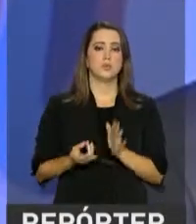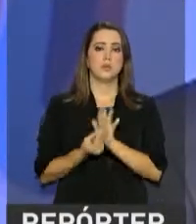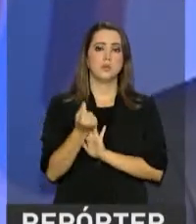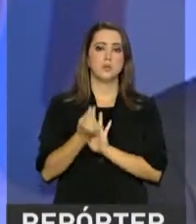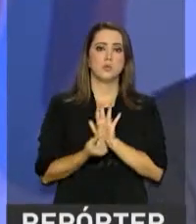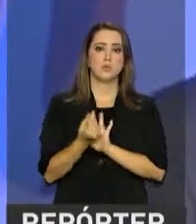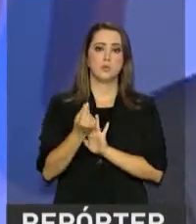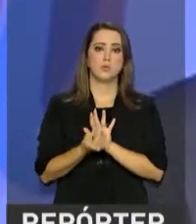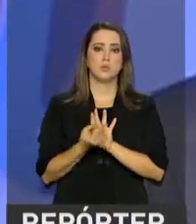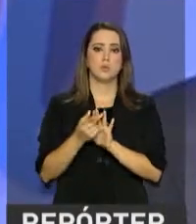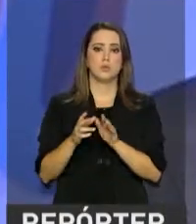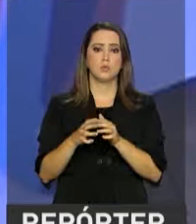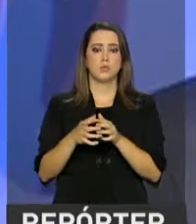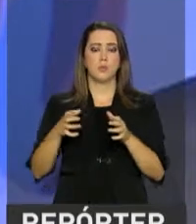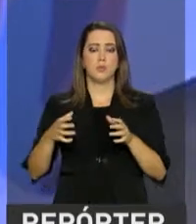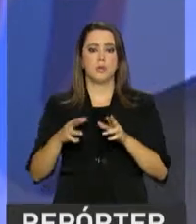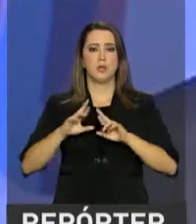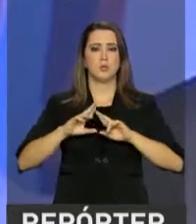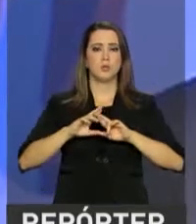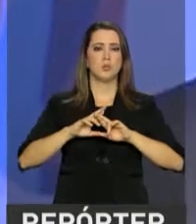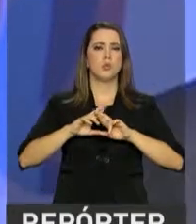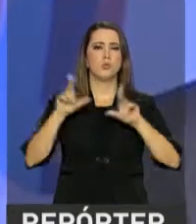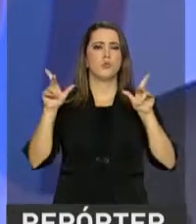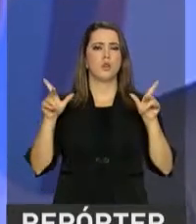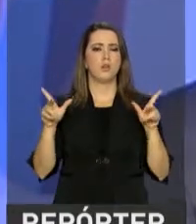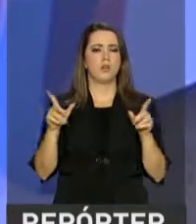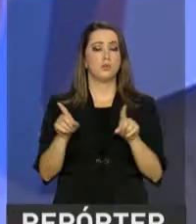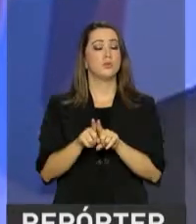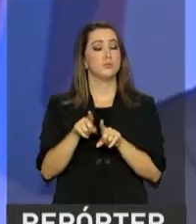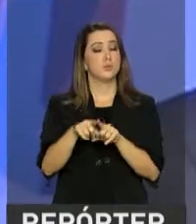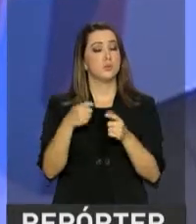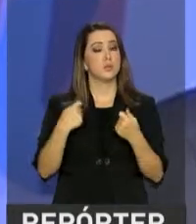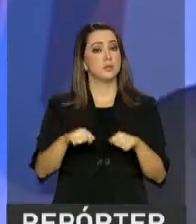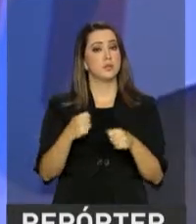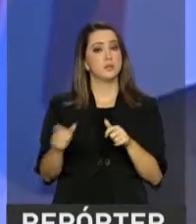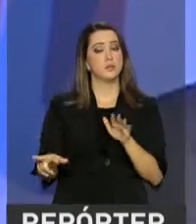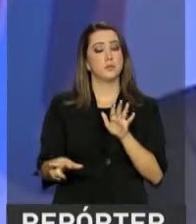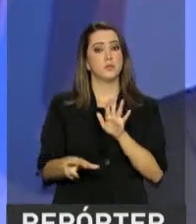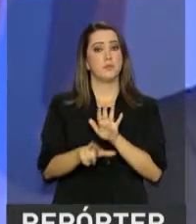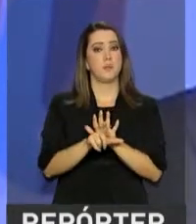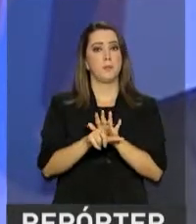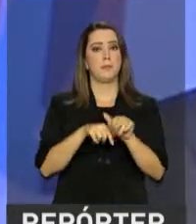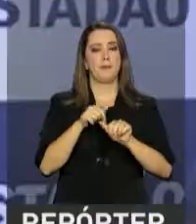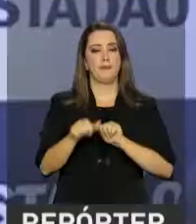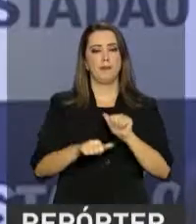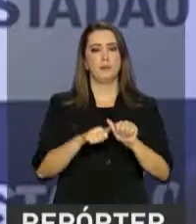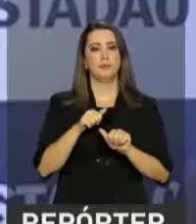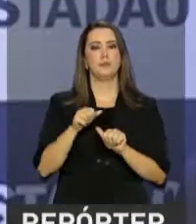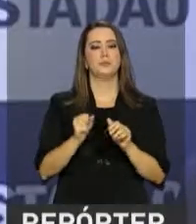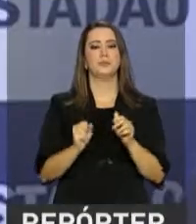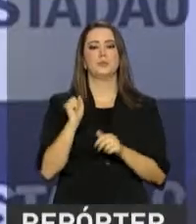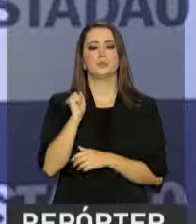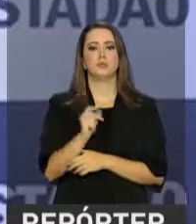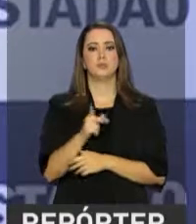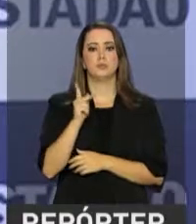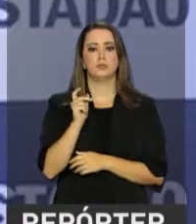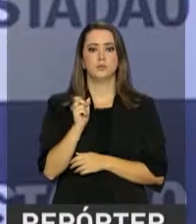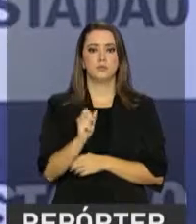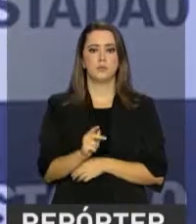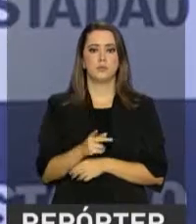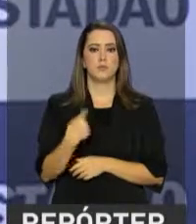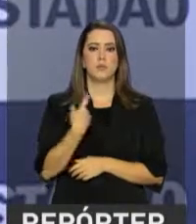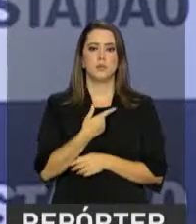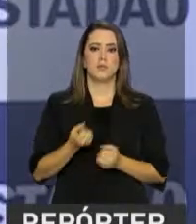for desengessado. E para isso ocorrer, é necessária a reforma da Previdência. Nós estamos gastando demais